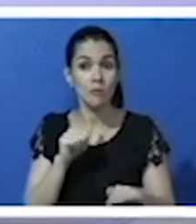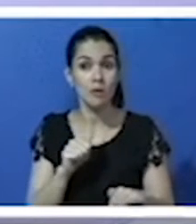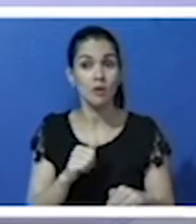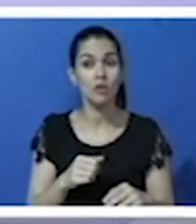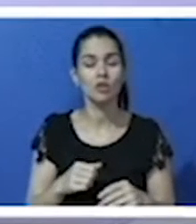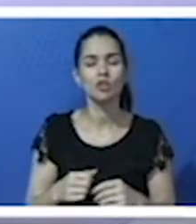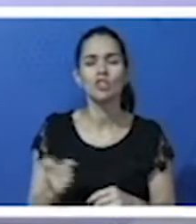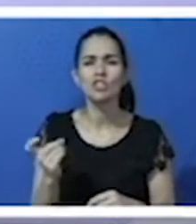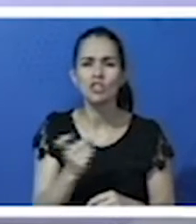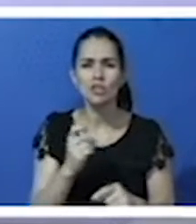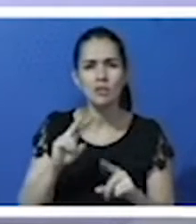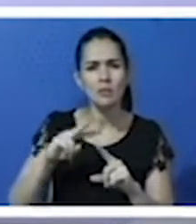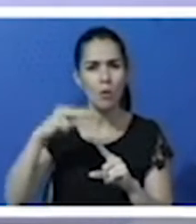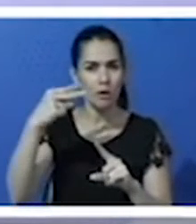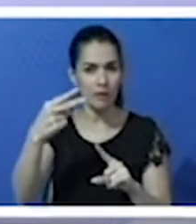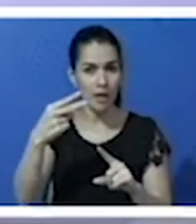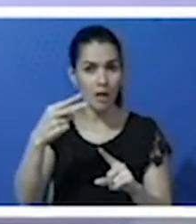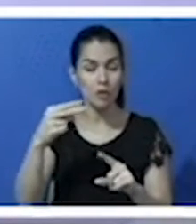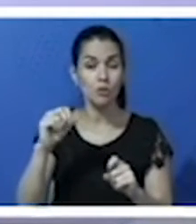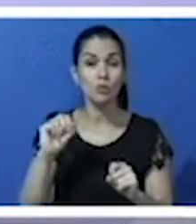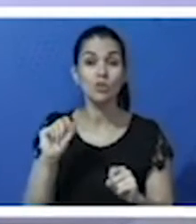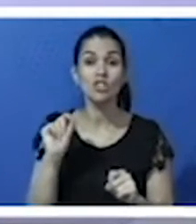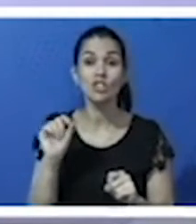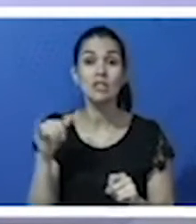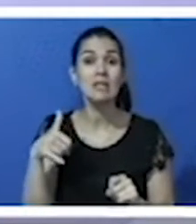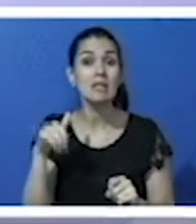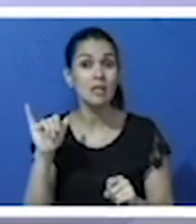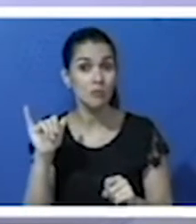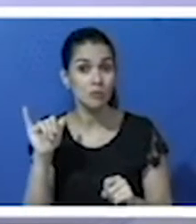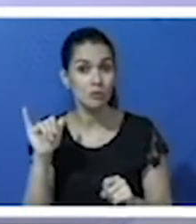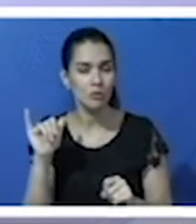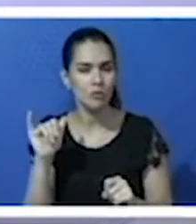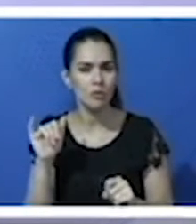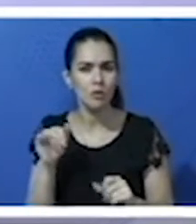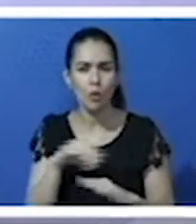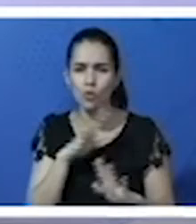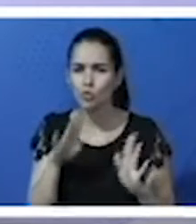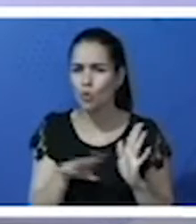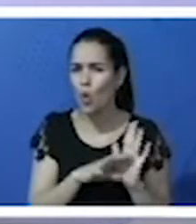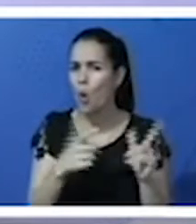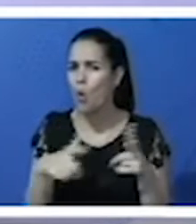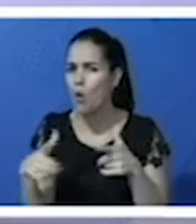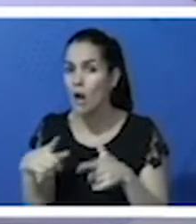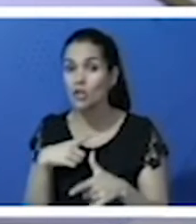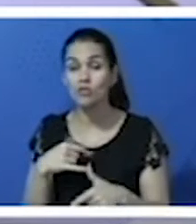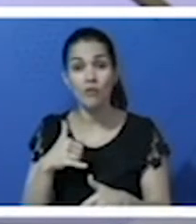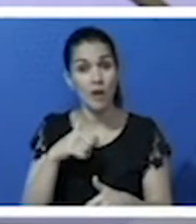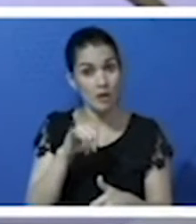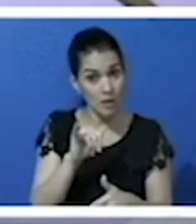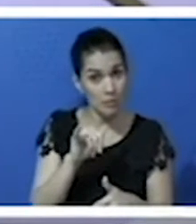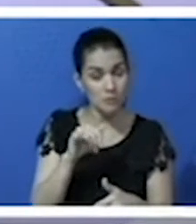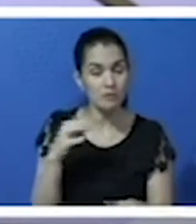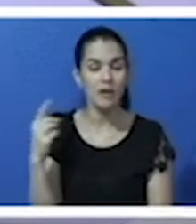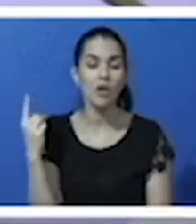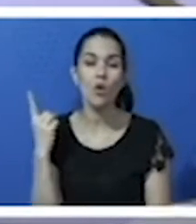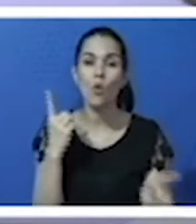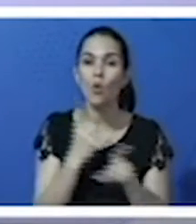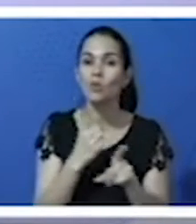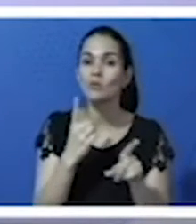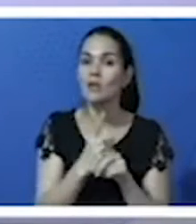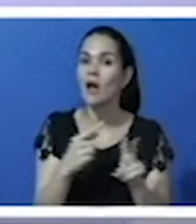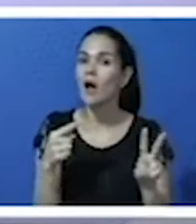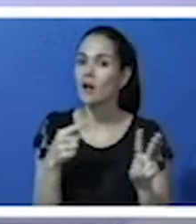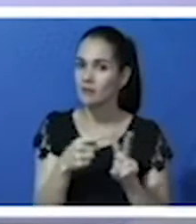ao quadrado de y. Então no lugar do y, nós vamos colocar as raízes que encontramos. E elas foram, né,